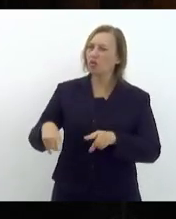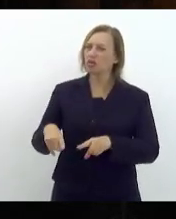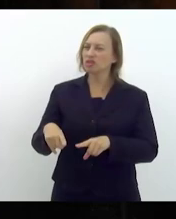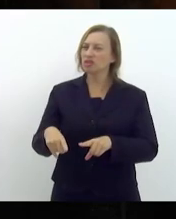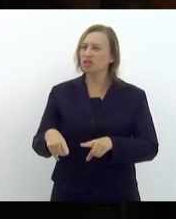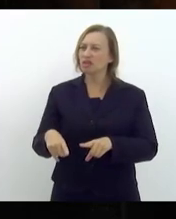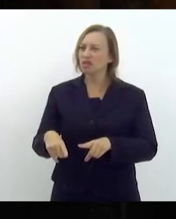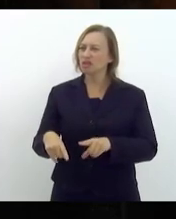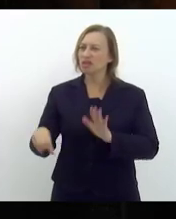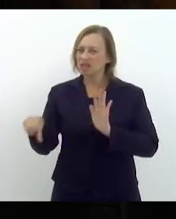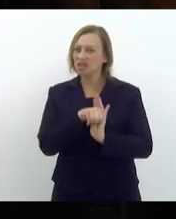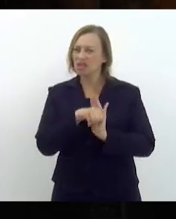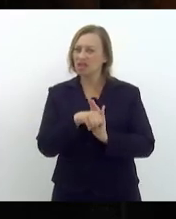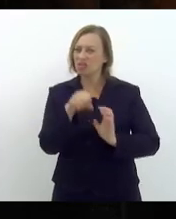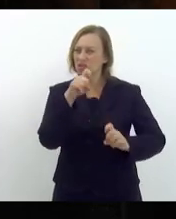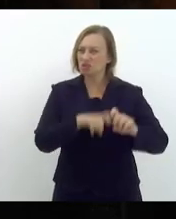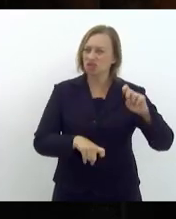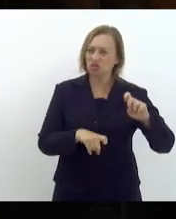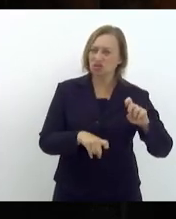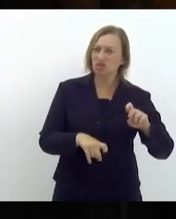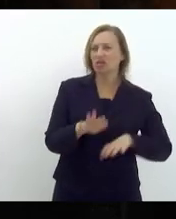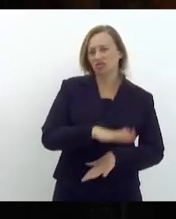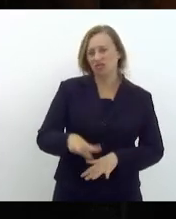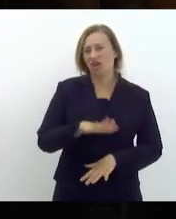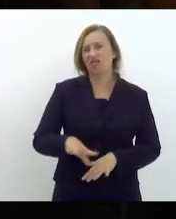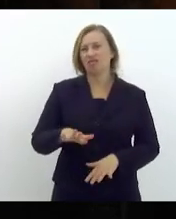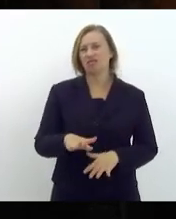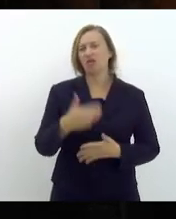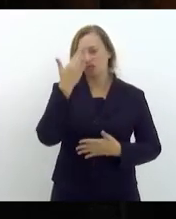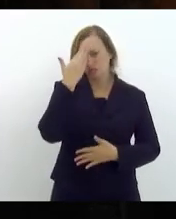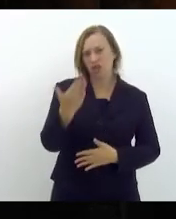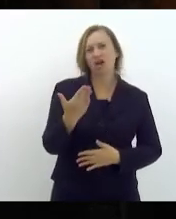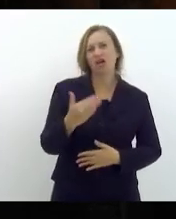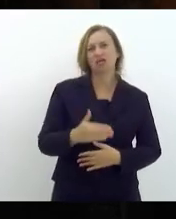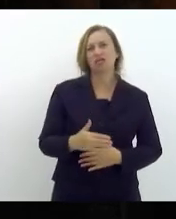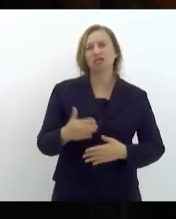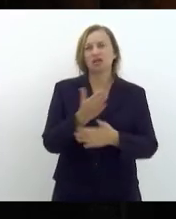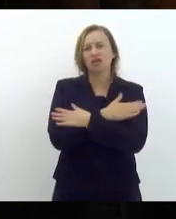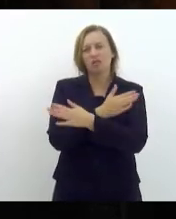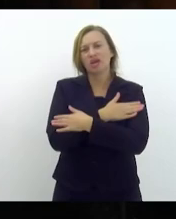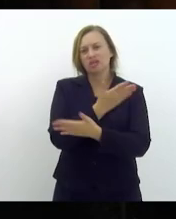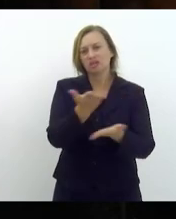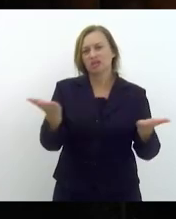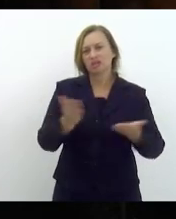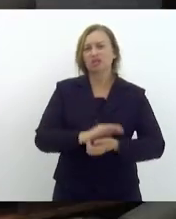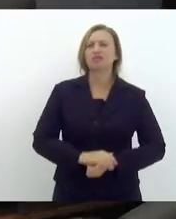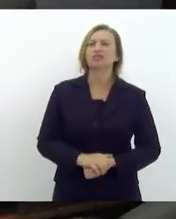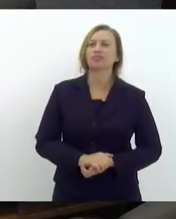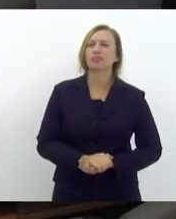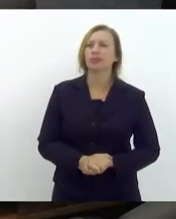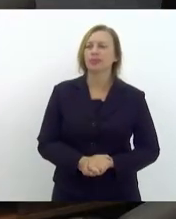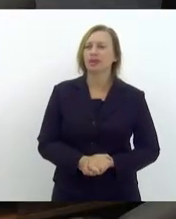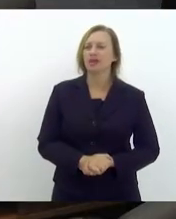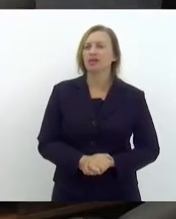com esse crime terrível Muito obrigado um abraço a todos